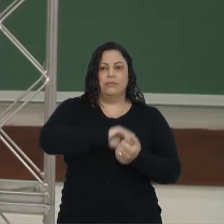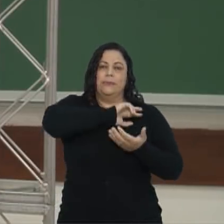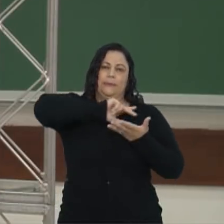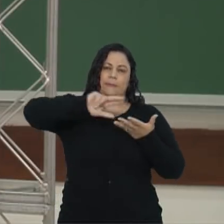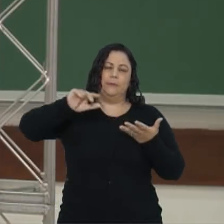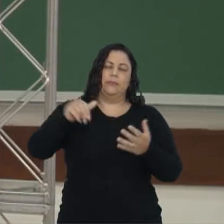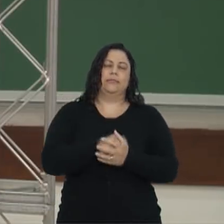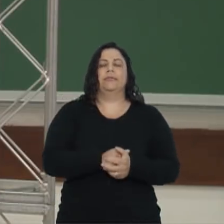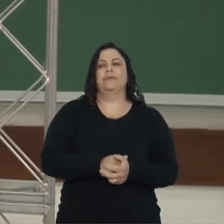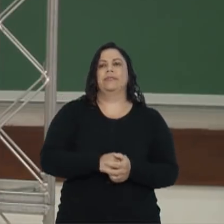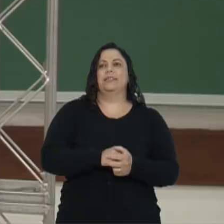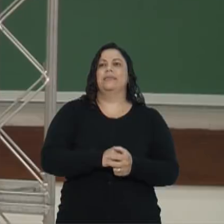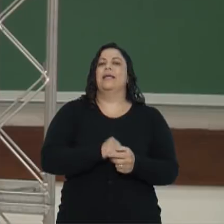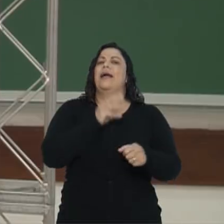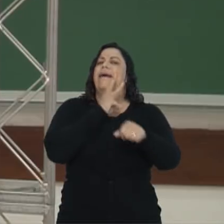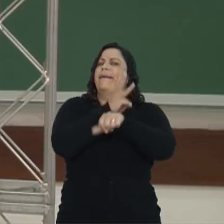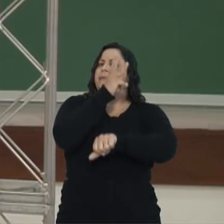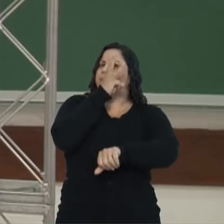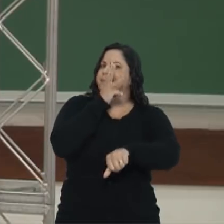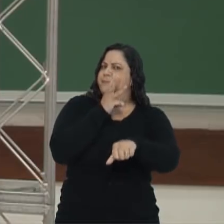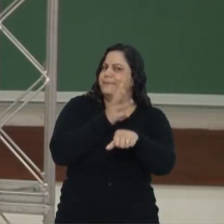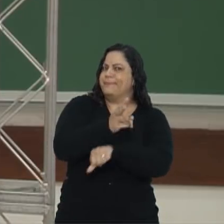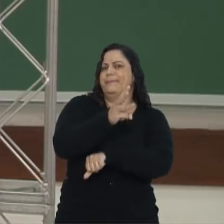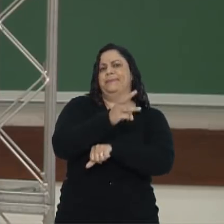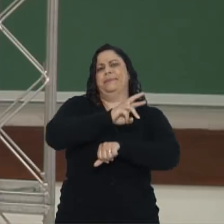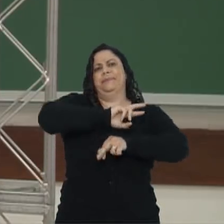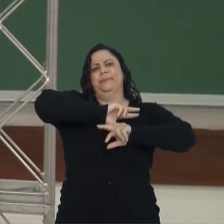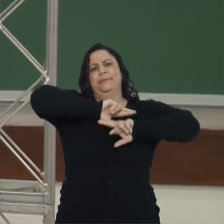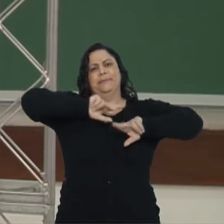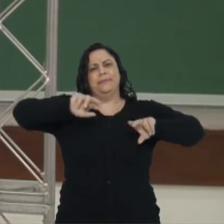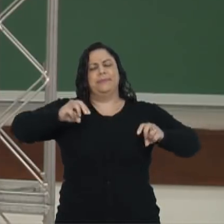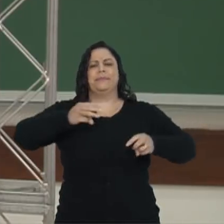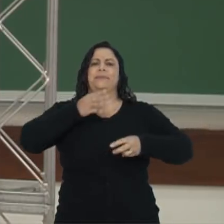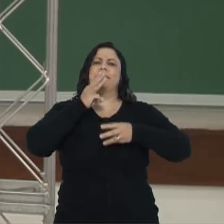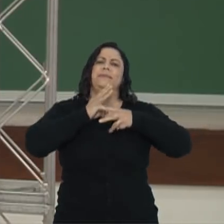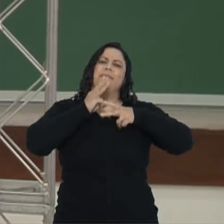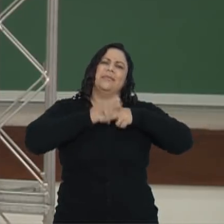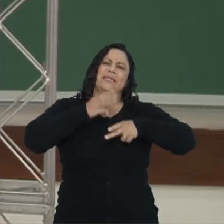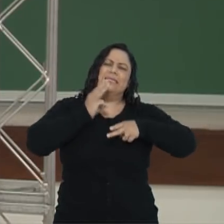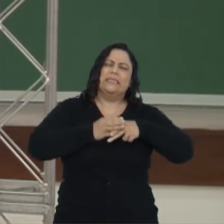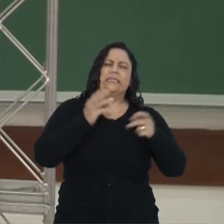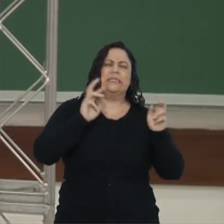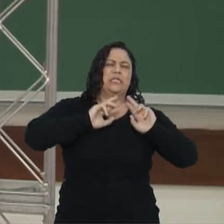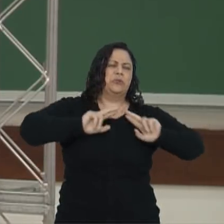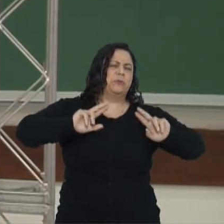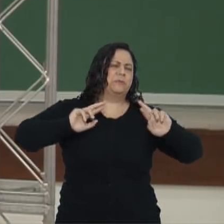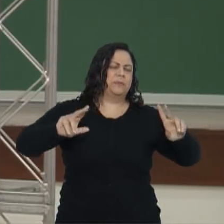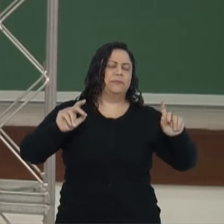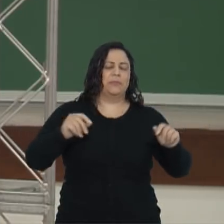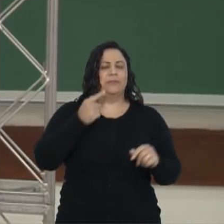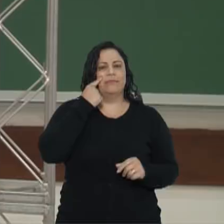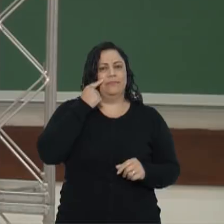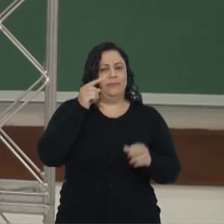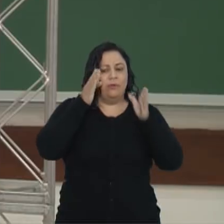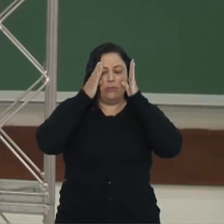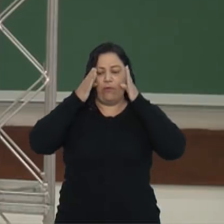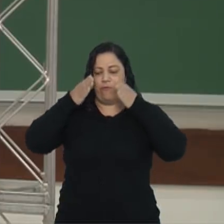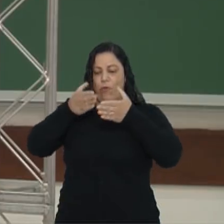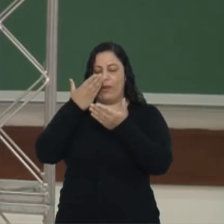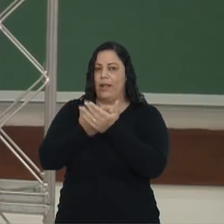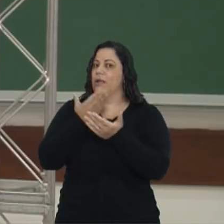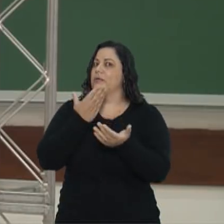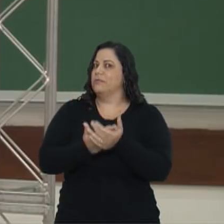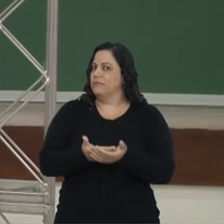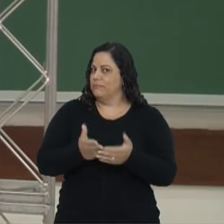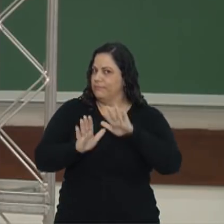chamando, é o WhatsApp, é o Messenger. Então o que você tem que fazer? Tem que silenciar isso para poder focar na aula. Terceira coisa,